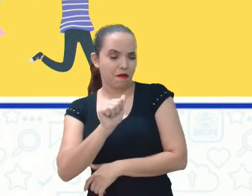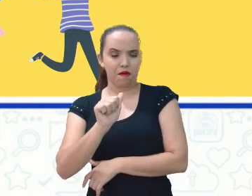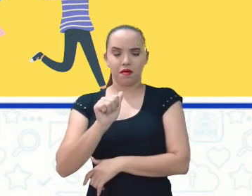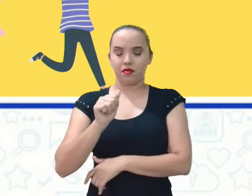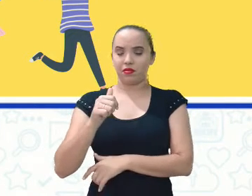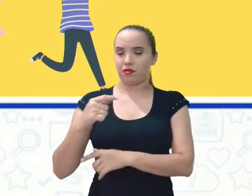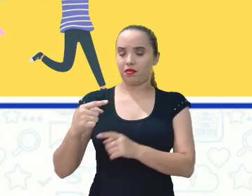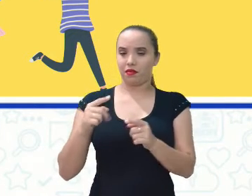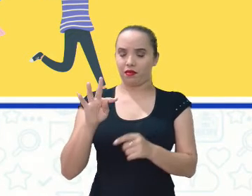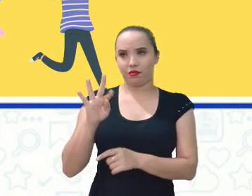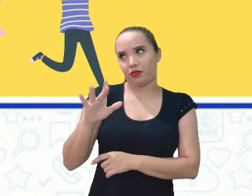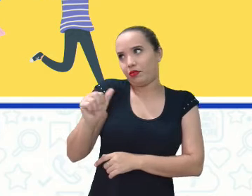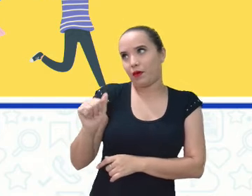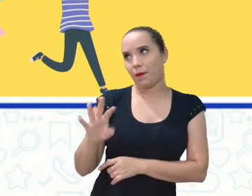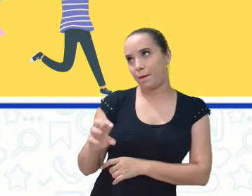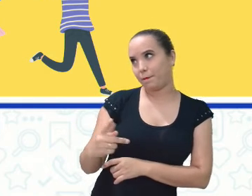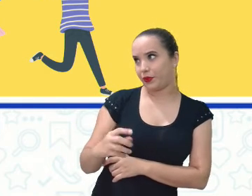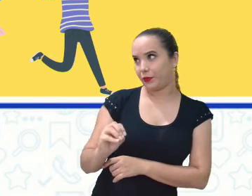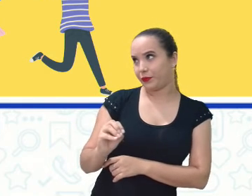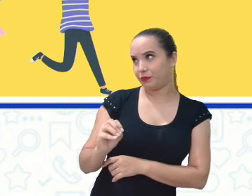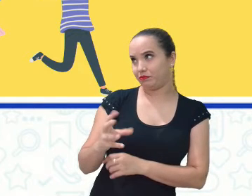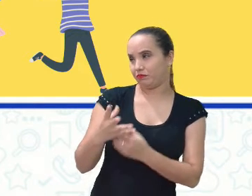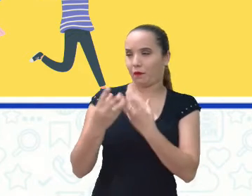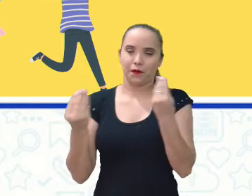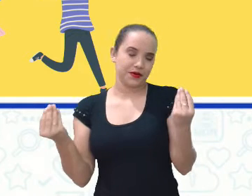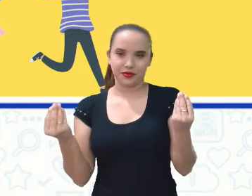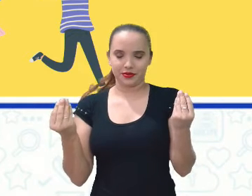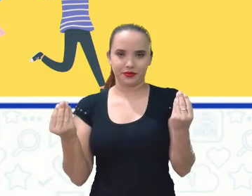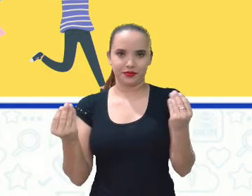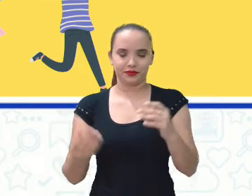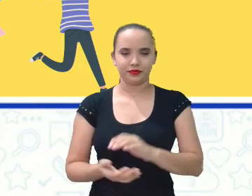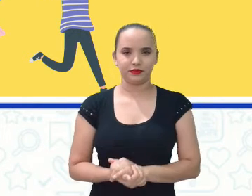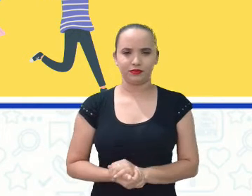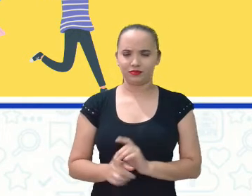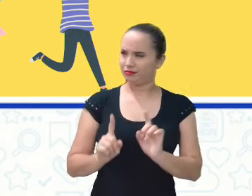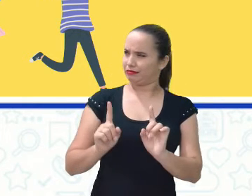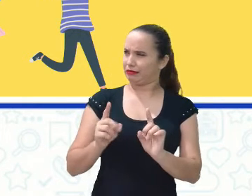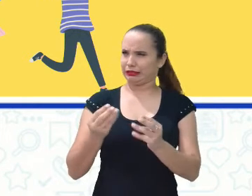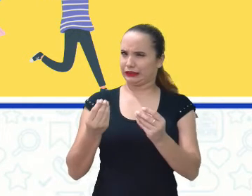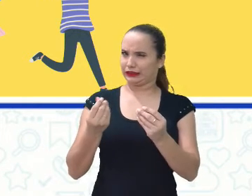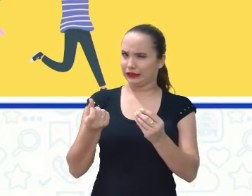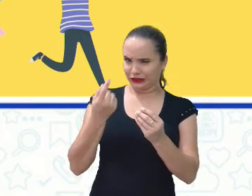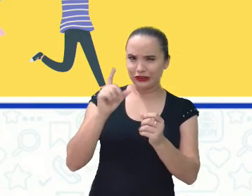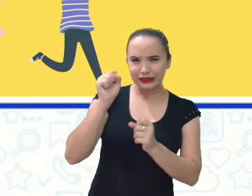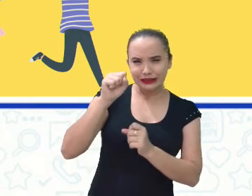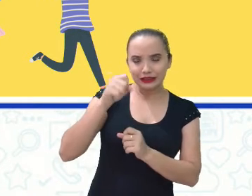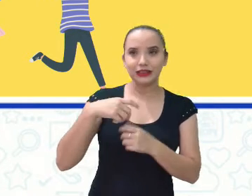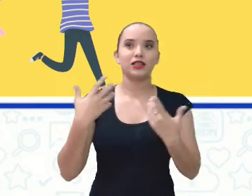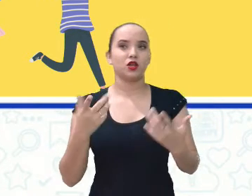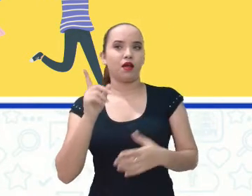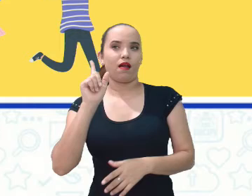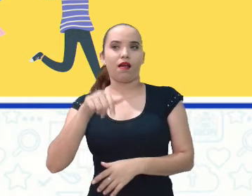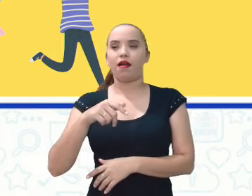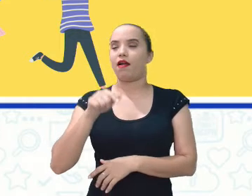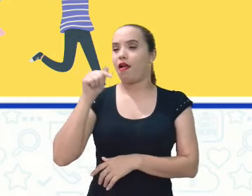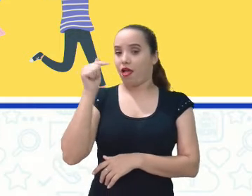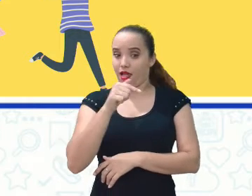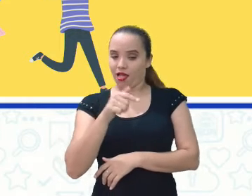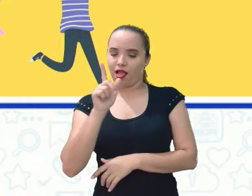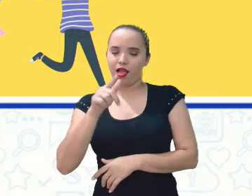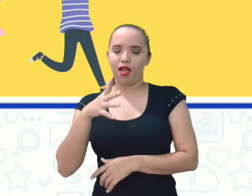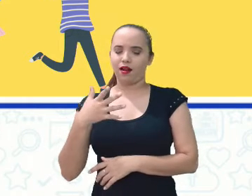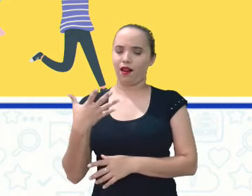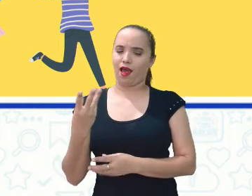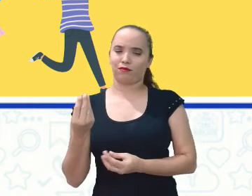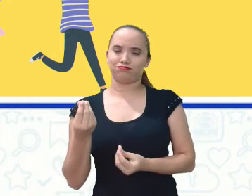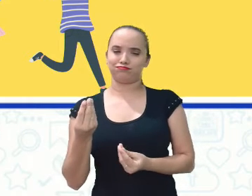tipo muito. Parece não ter sentido, não é? Ela era tipo que gente fina. Aí